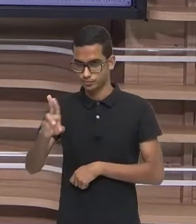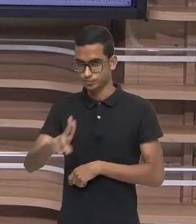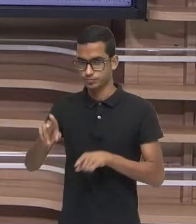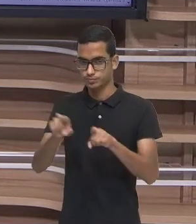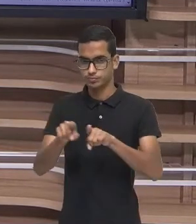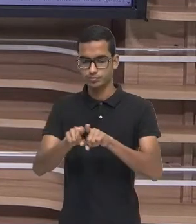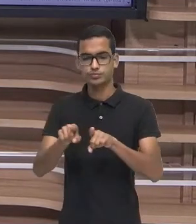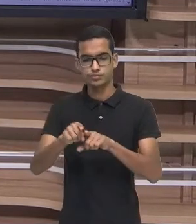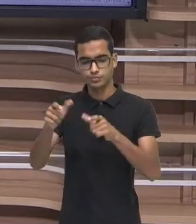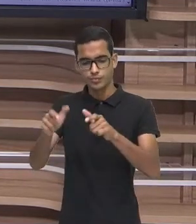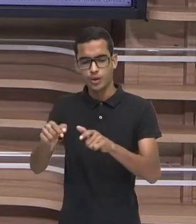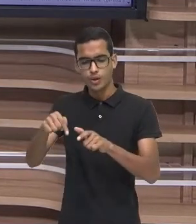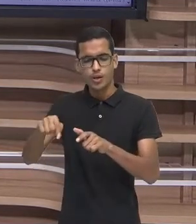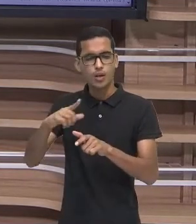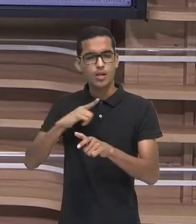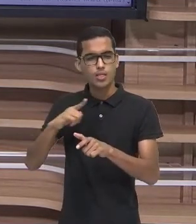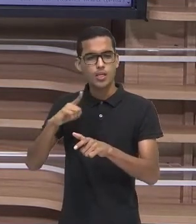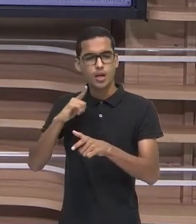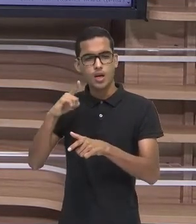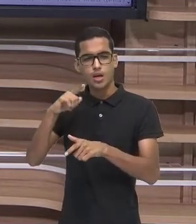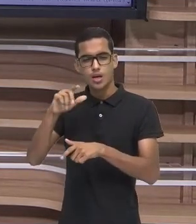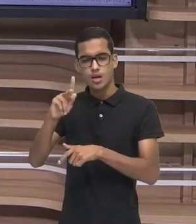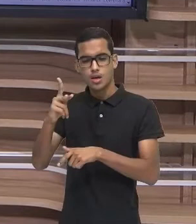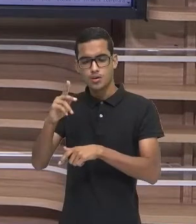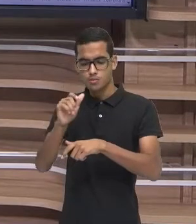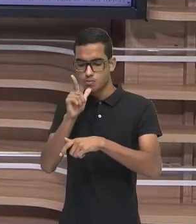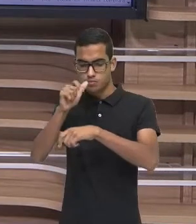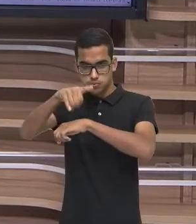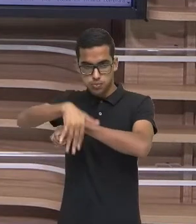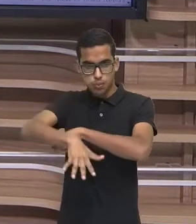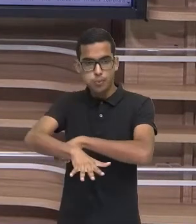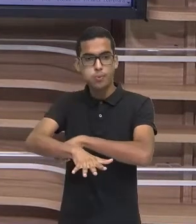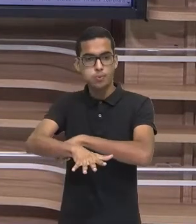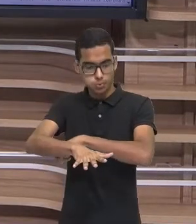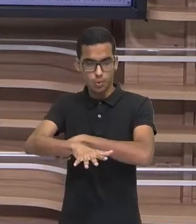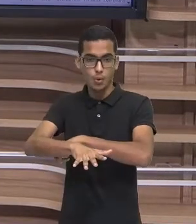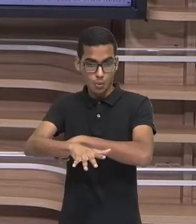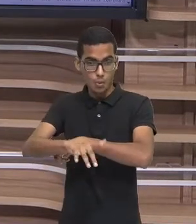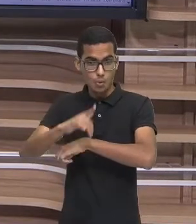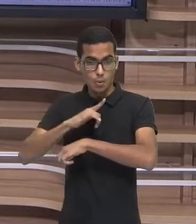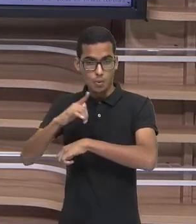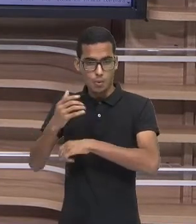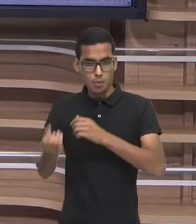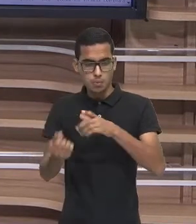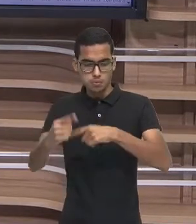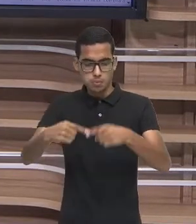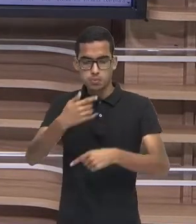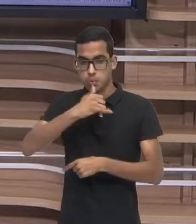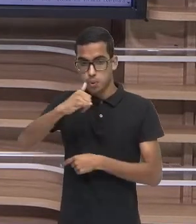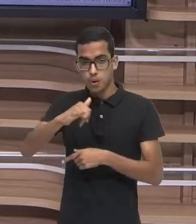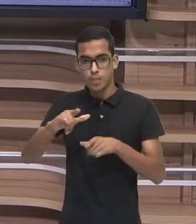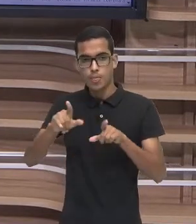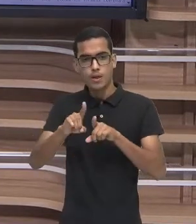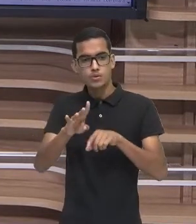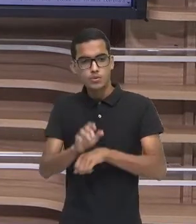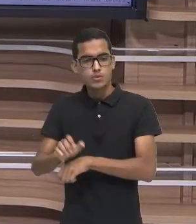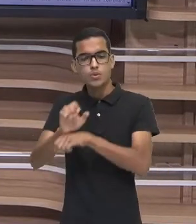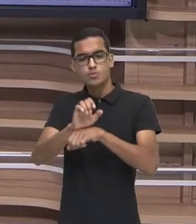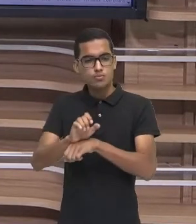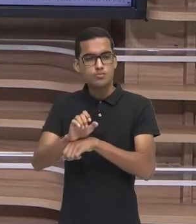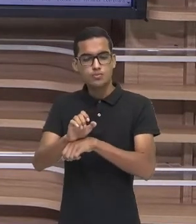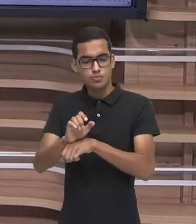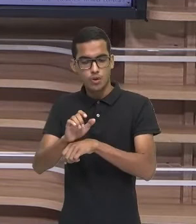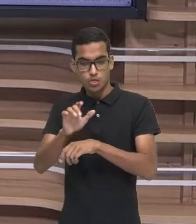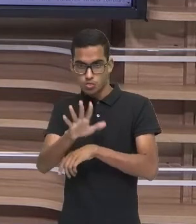Amazonas, né, mas aí já não vai gerar tanta energia para todo o nosso estado, né? Então a gente tem que trazer aí